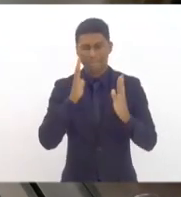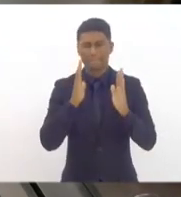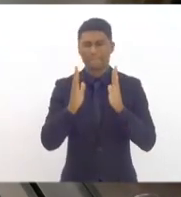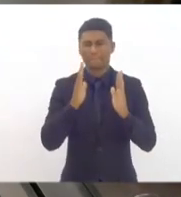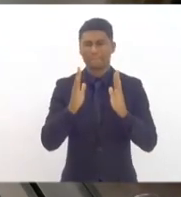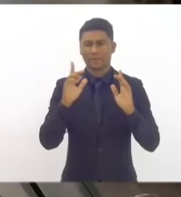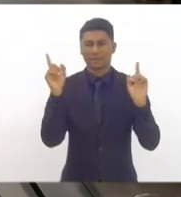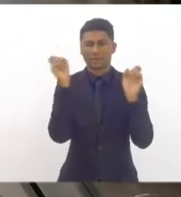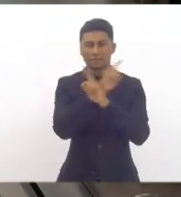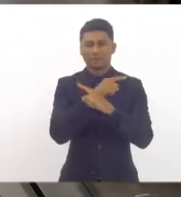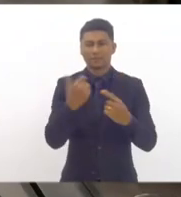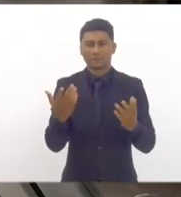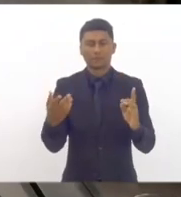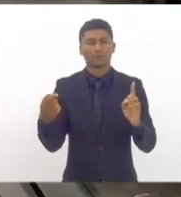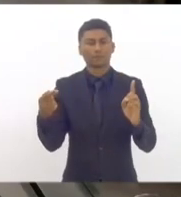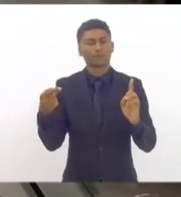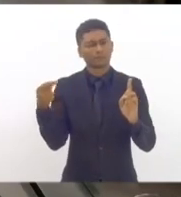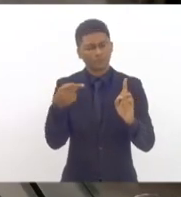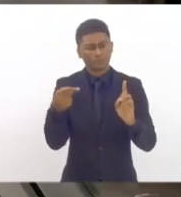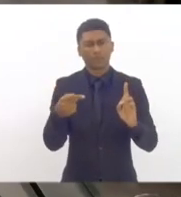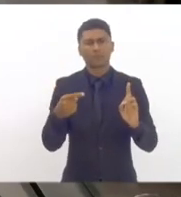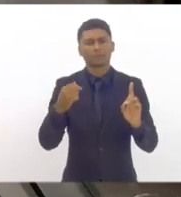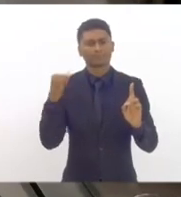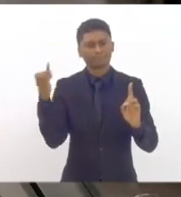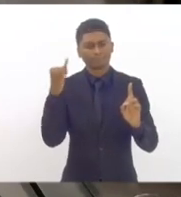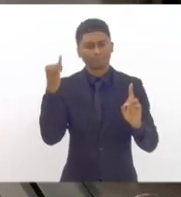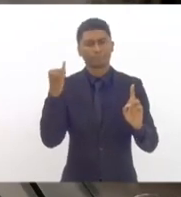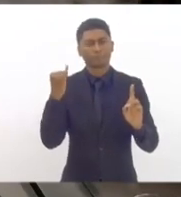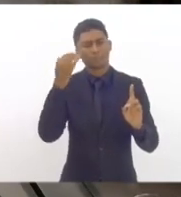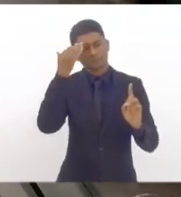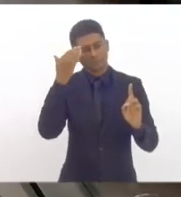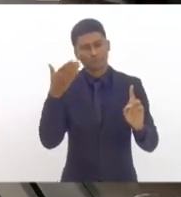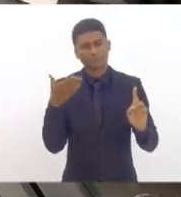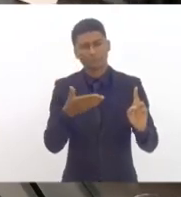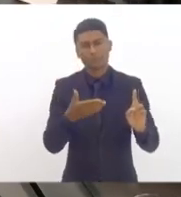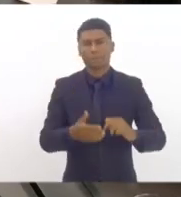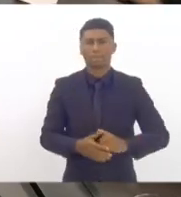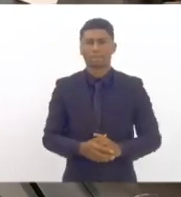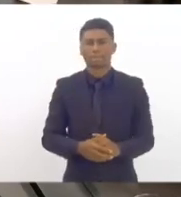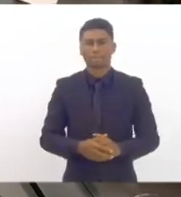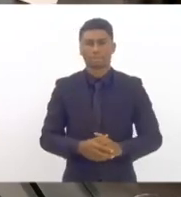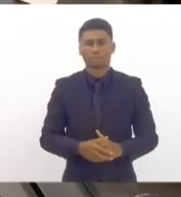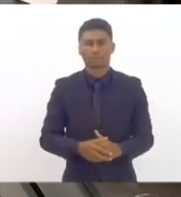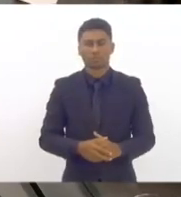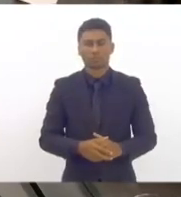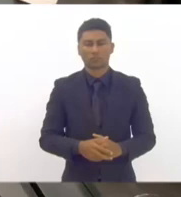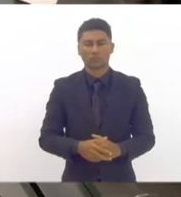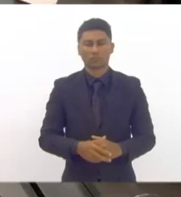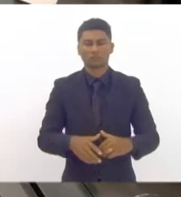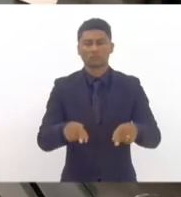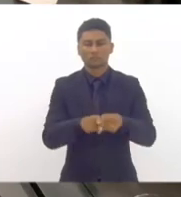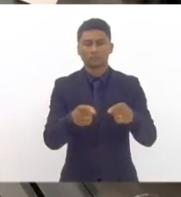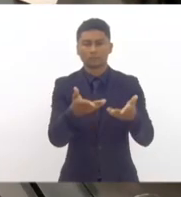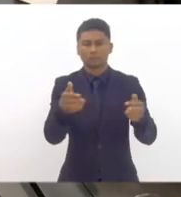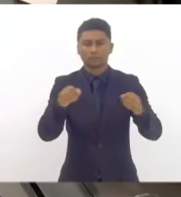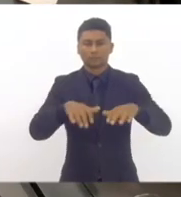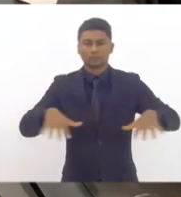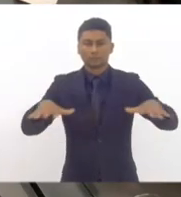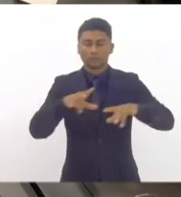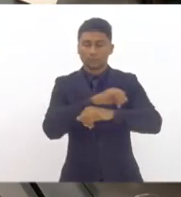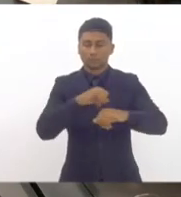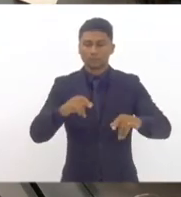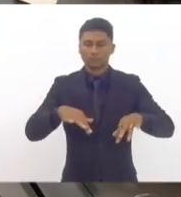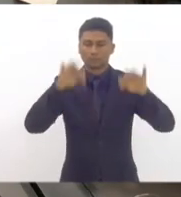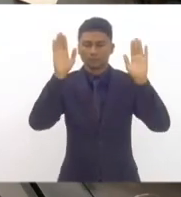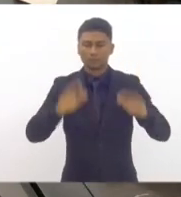processo. Então, é importante registrar aqui o agradecimento à Fabiane. E agradecer a todos e declarar